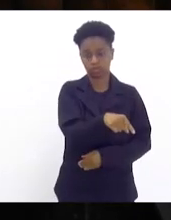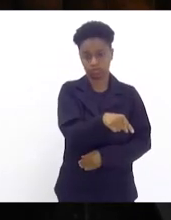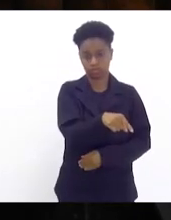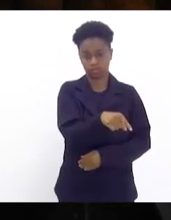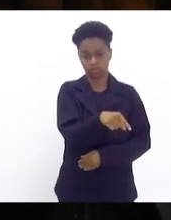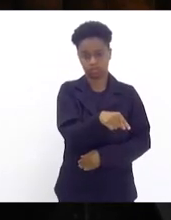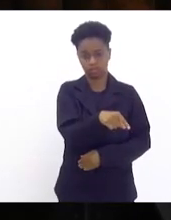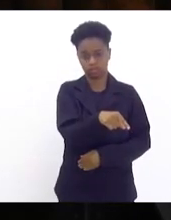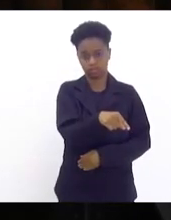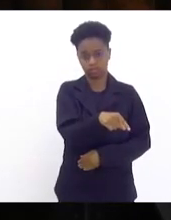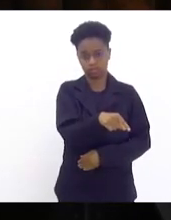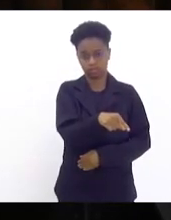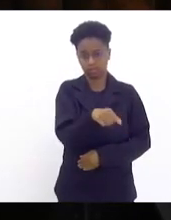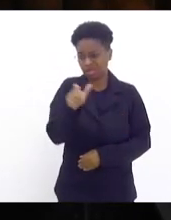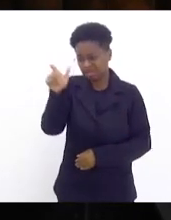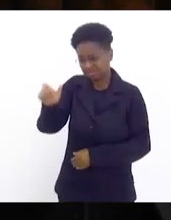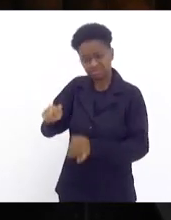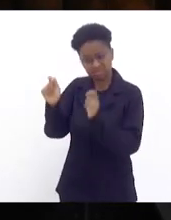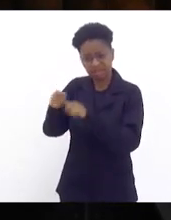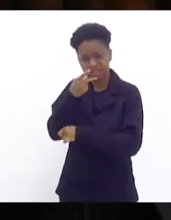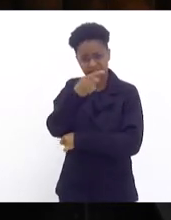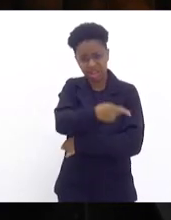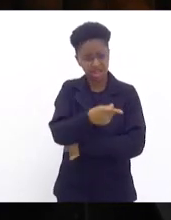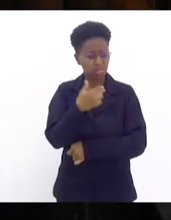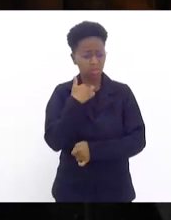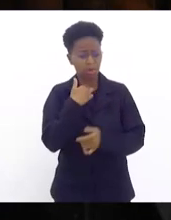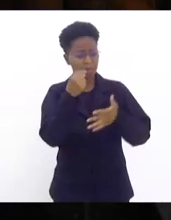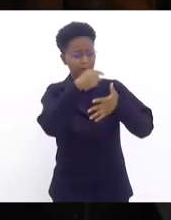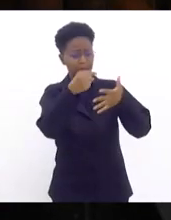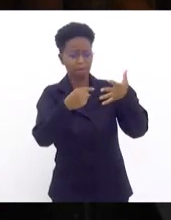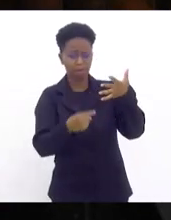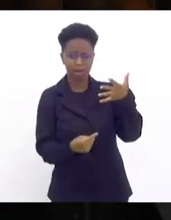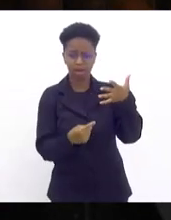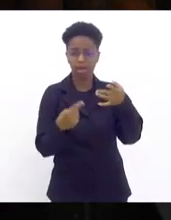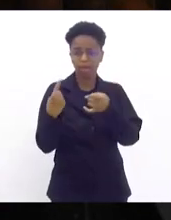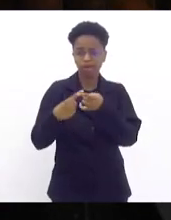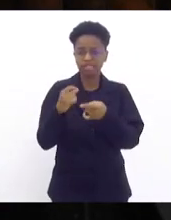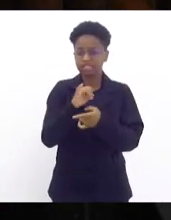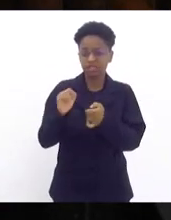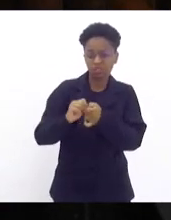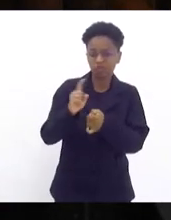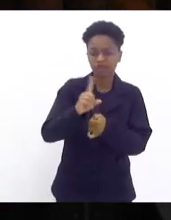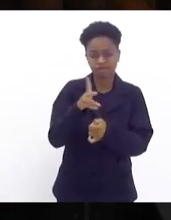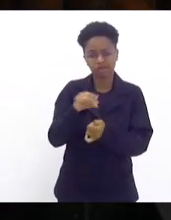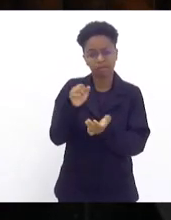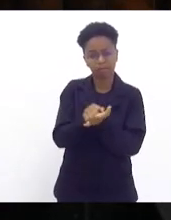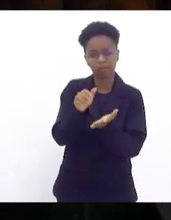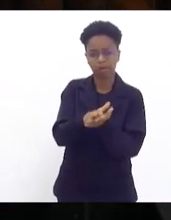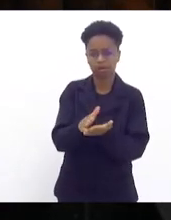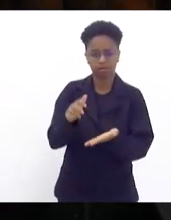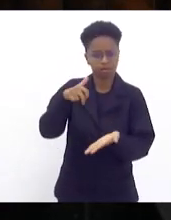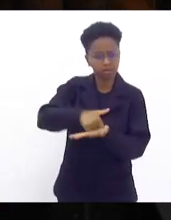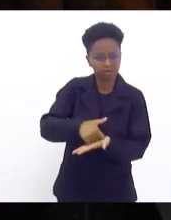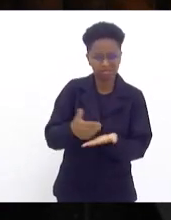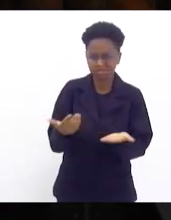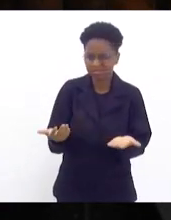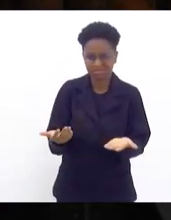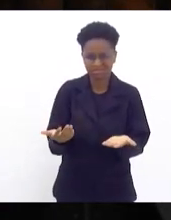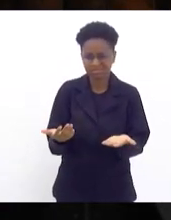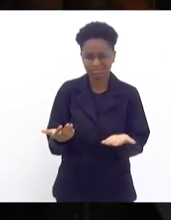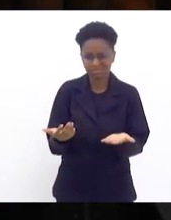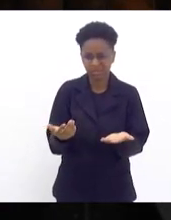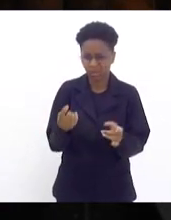que ele não pode fazer isso aquilo porque senão será punido eu